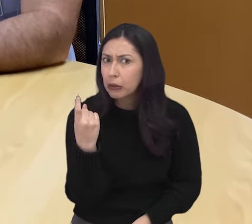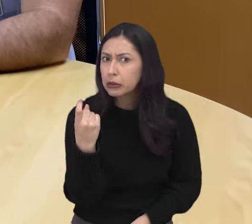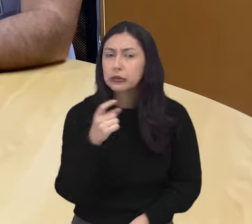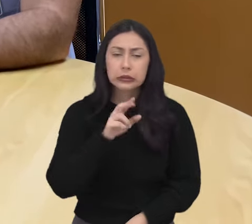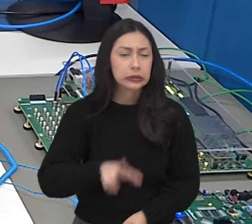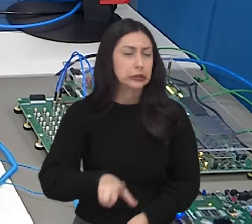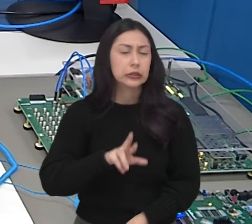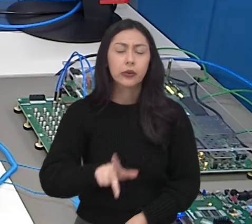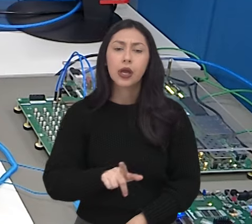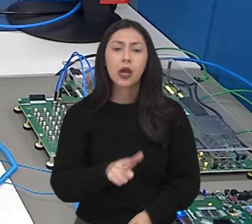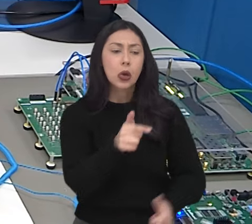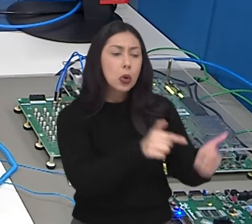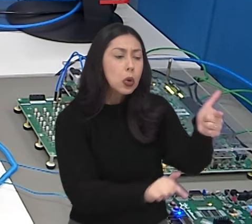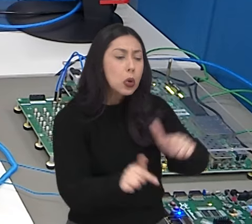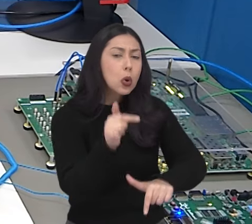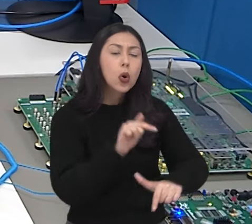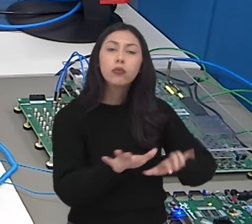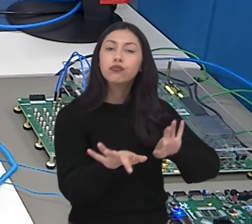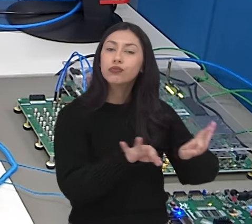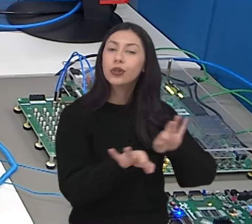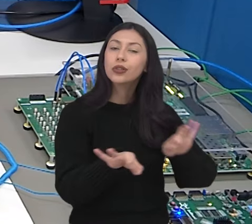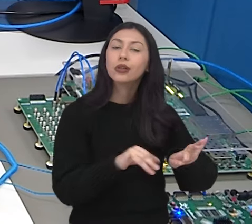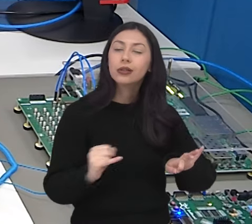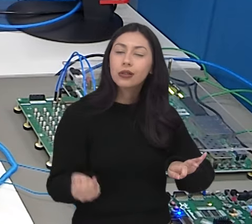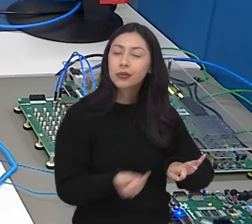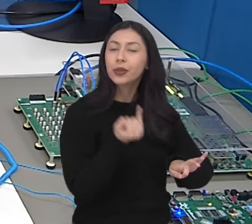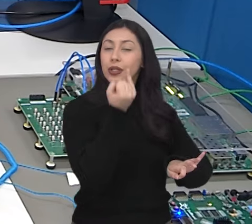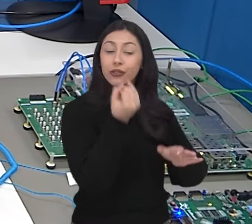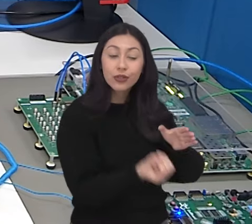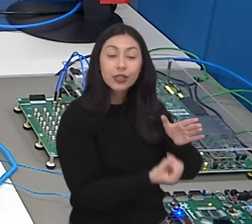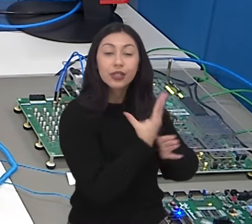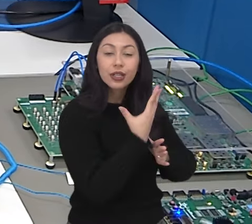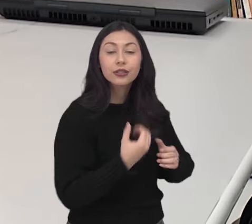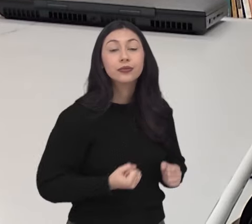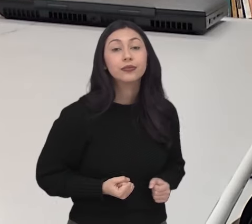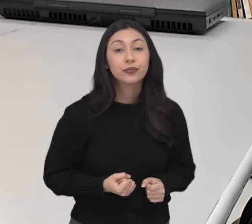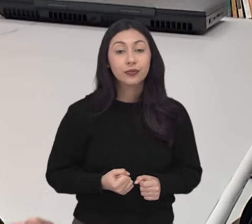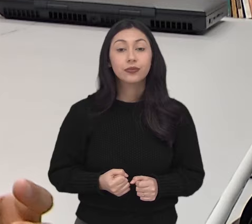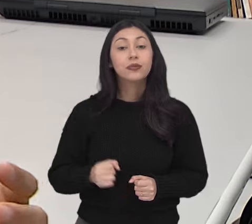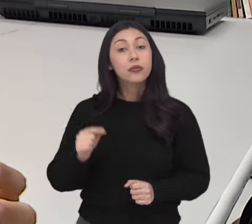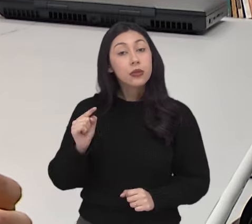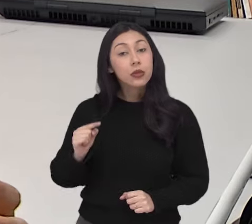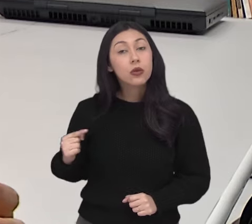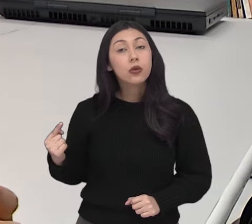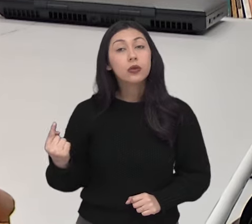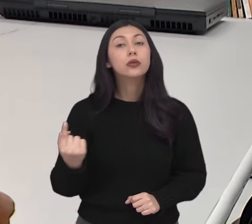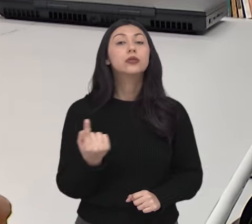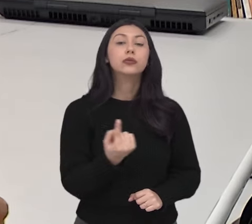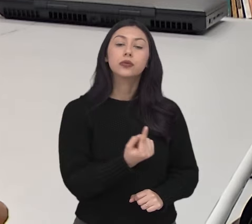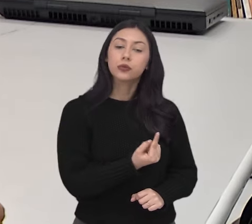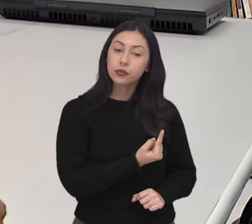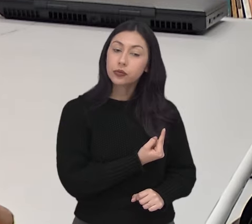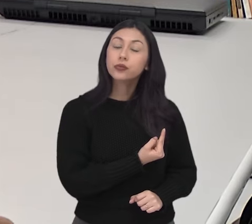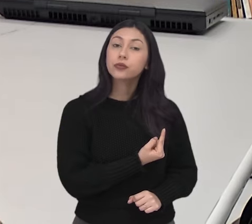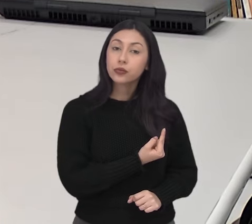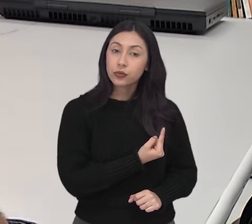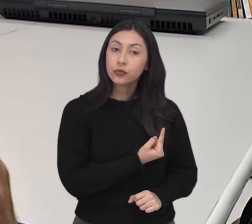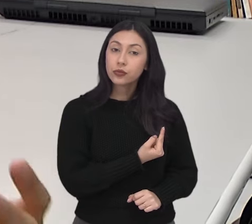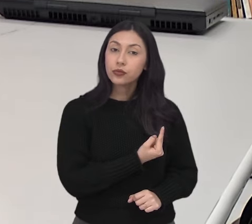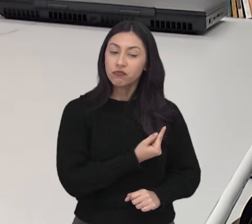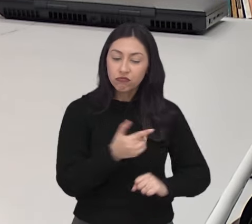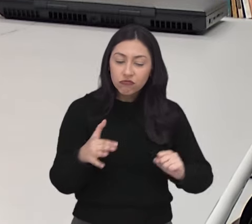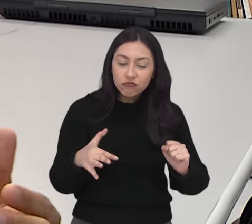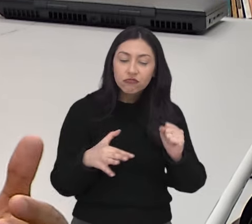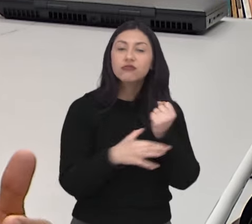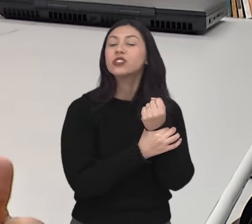esse incentivo outros projetos importantes também nasceram aqui nós eh somos